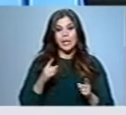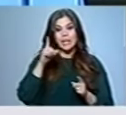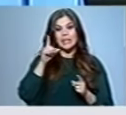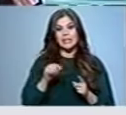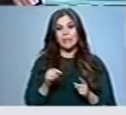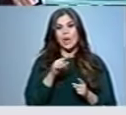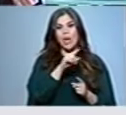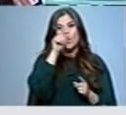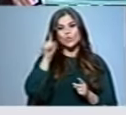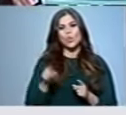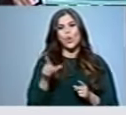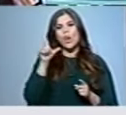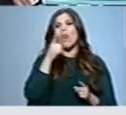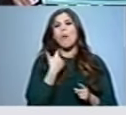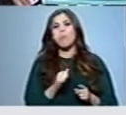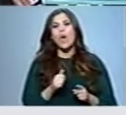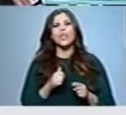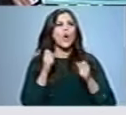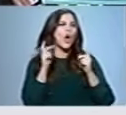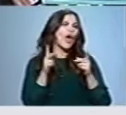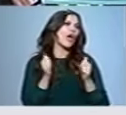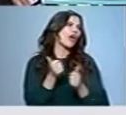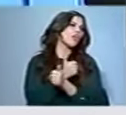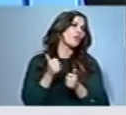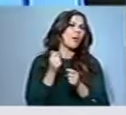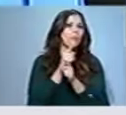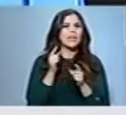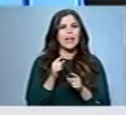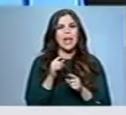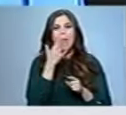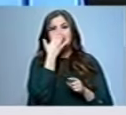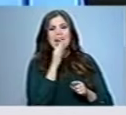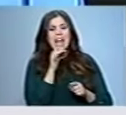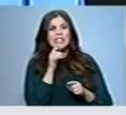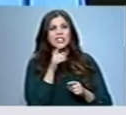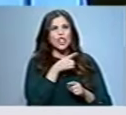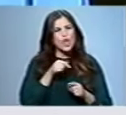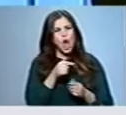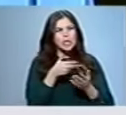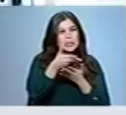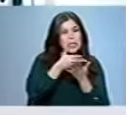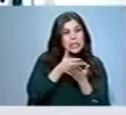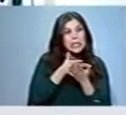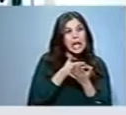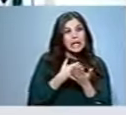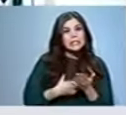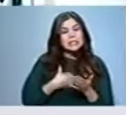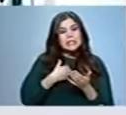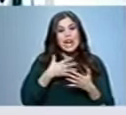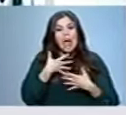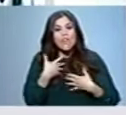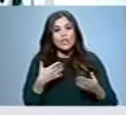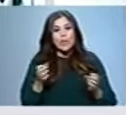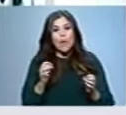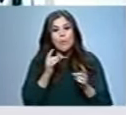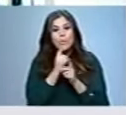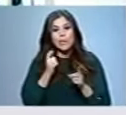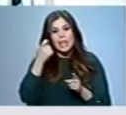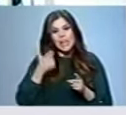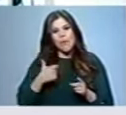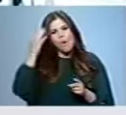não podes estar demasiado fixe. Senão eu sinto que tu não estás a levá-los a sério. Pois é, como é que gerir isso? Gestão, eu acho que até sou bastante